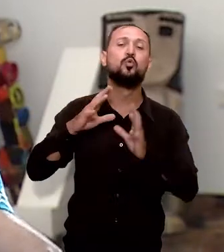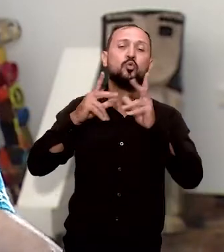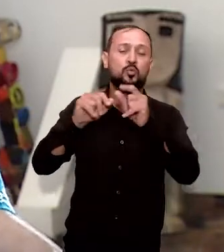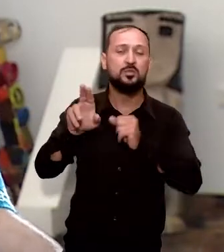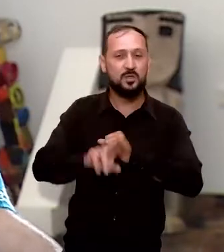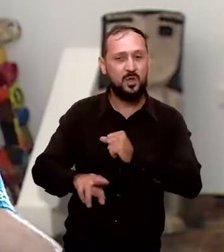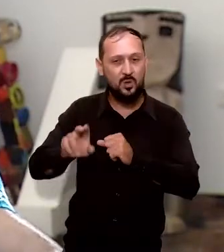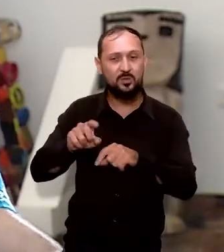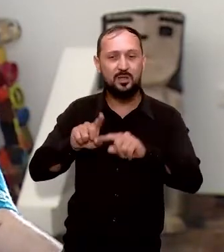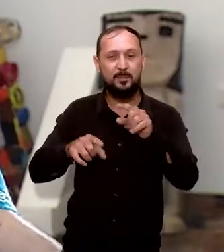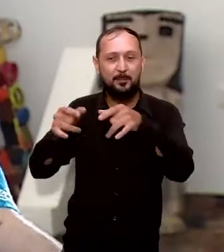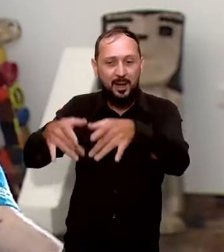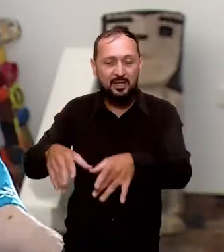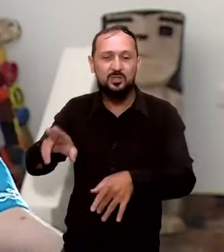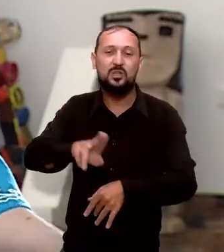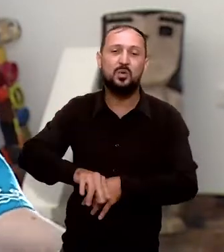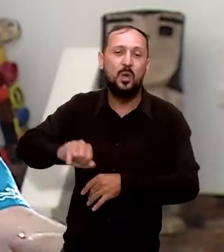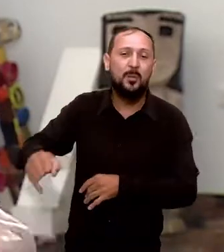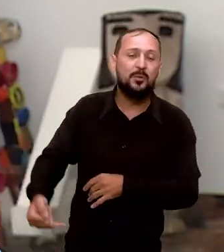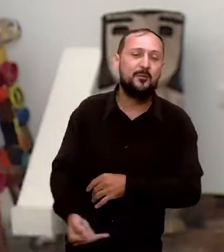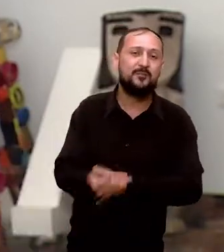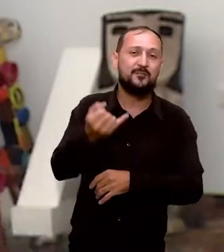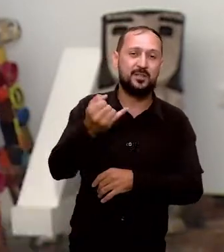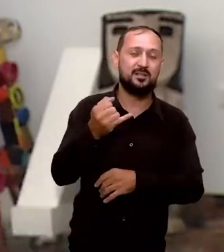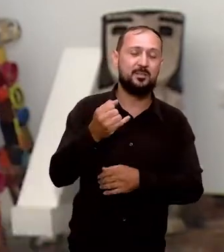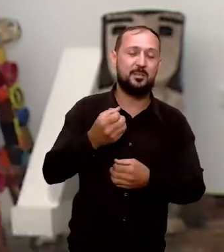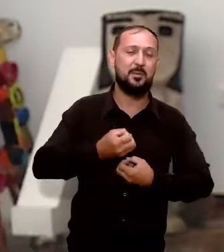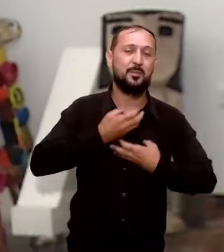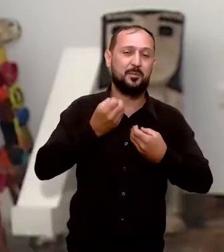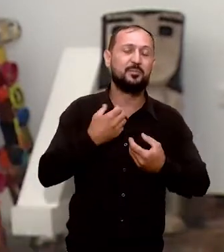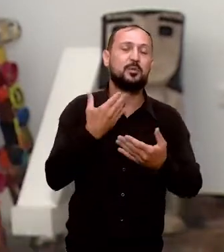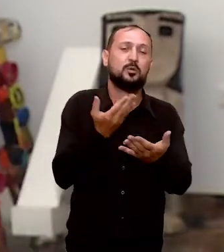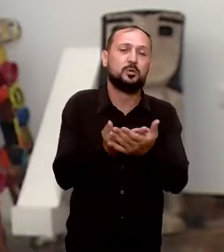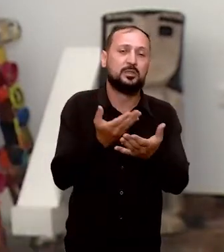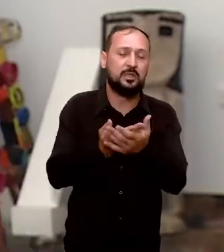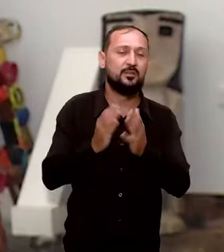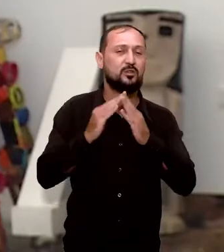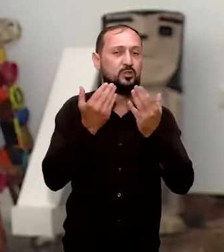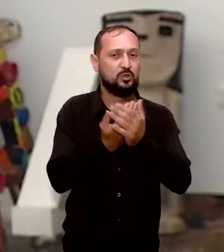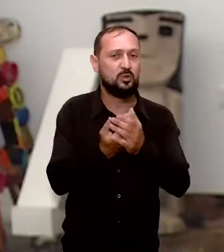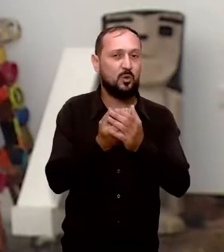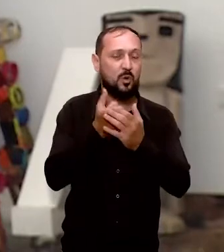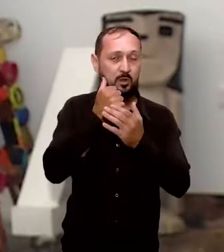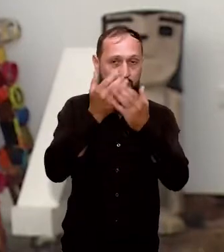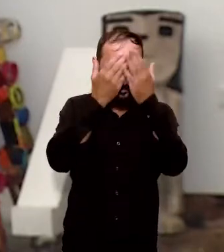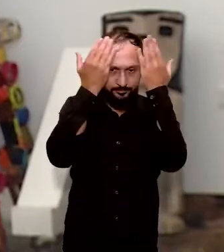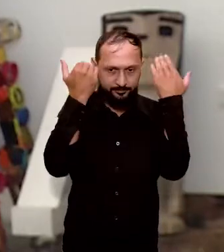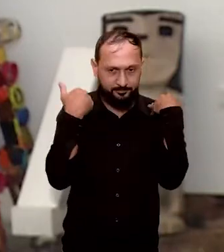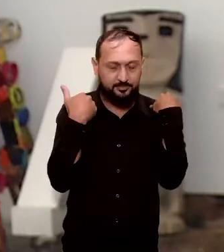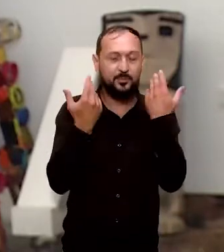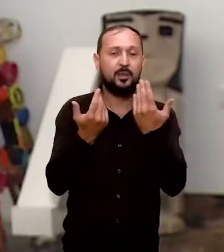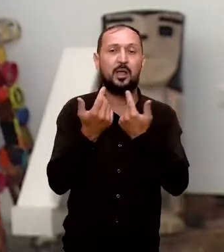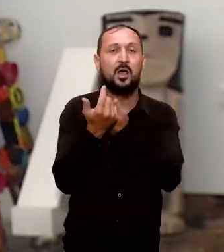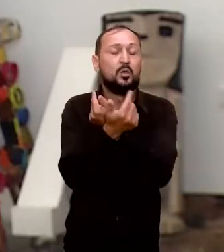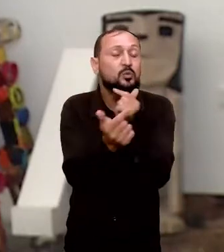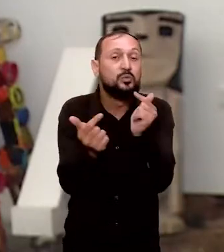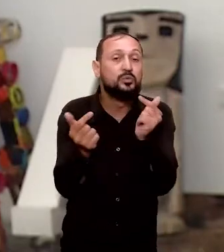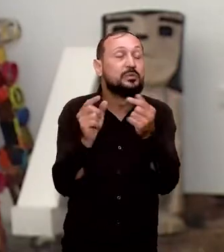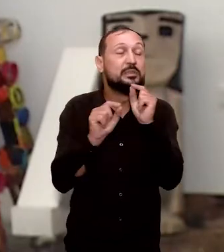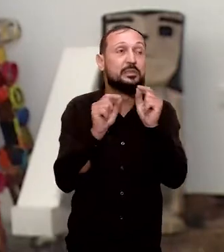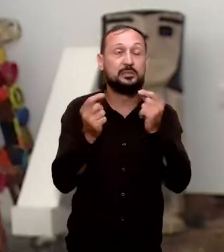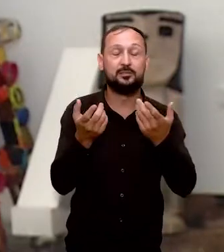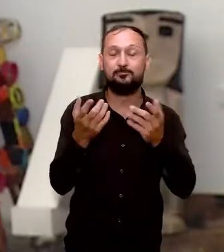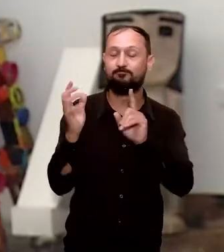lixo serve para poesia, né? Então, como eu estudava em colégio de freira, né? Não tinha,